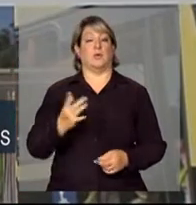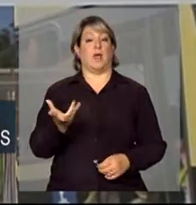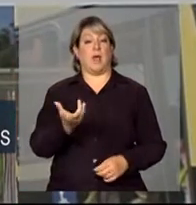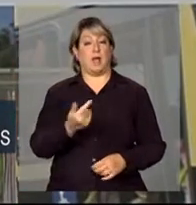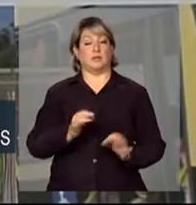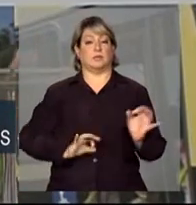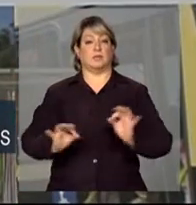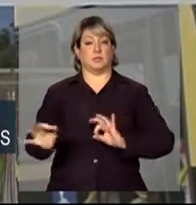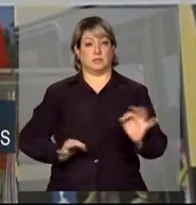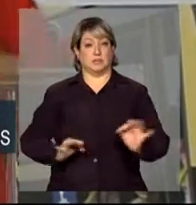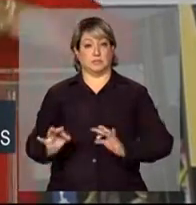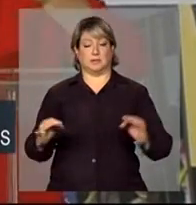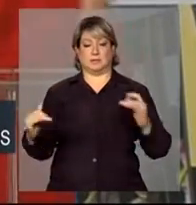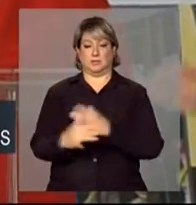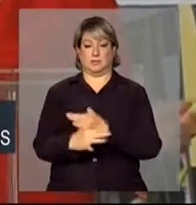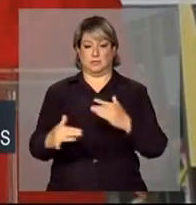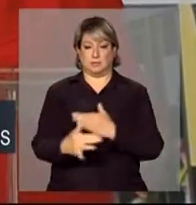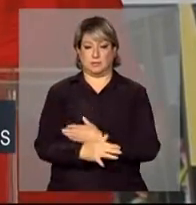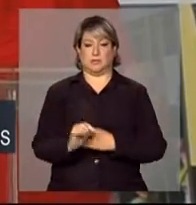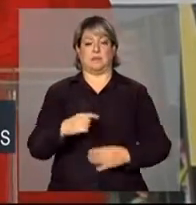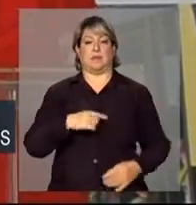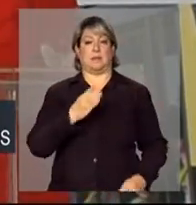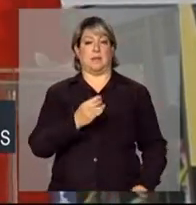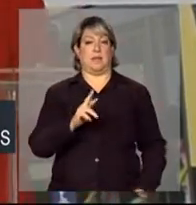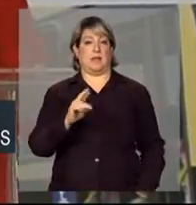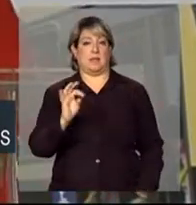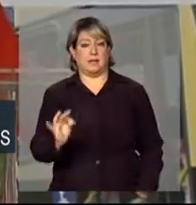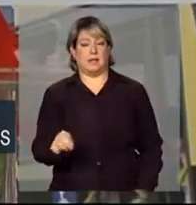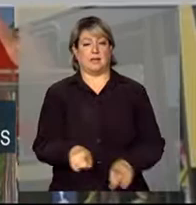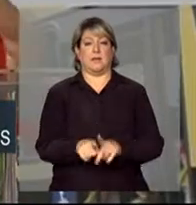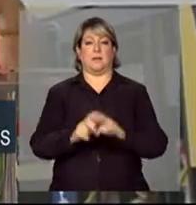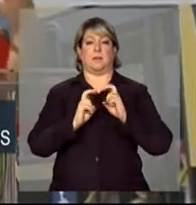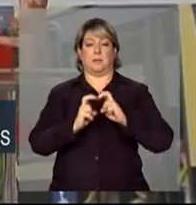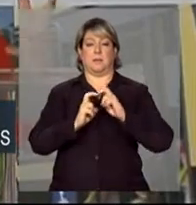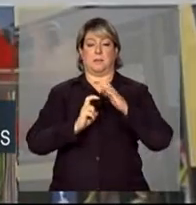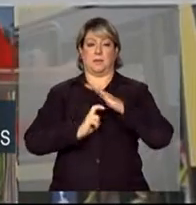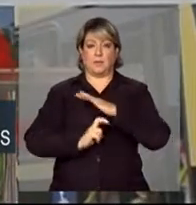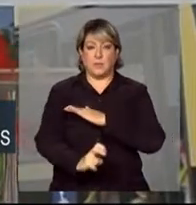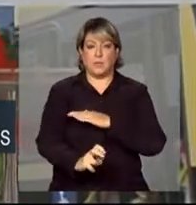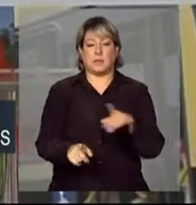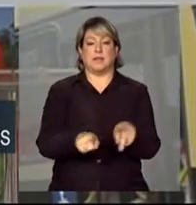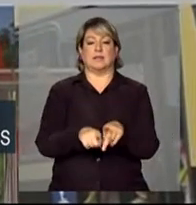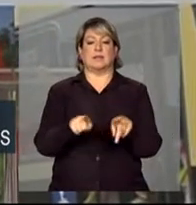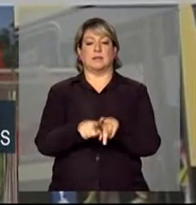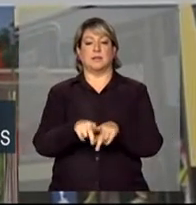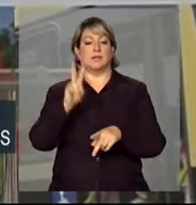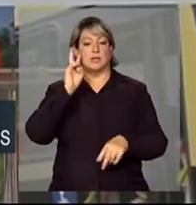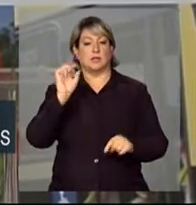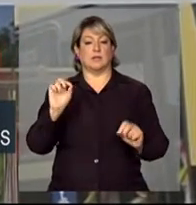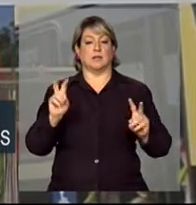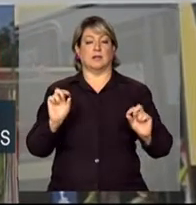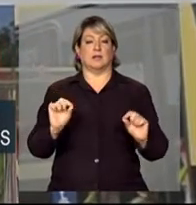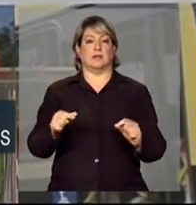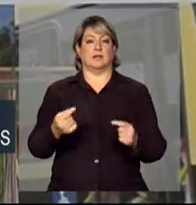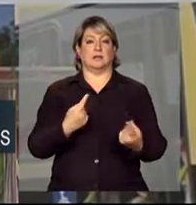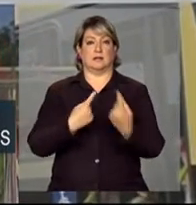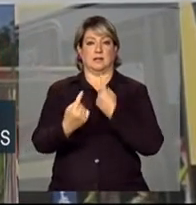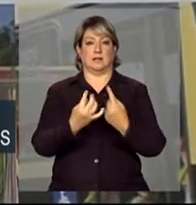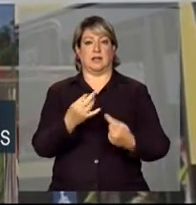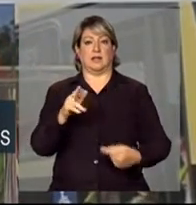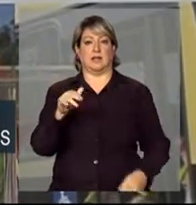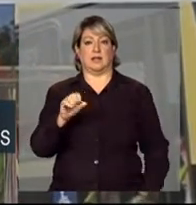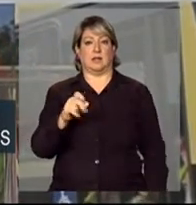de mobilidade urbana, que abrange BRT, metrô, enfim, que trata da questão do transporte